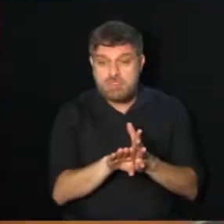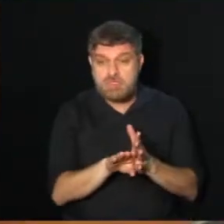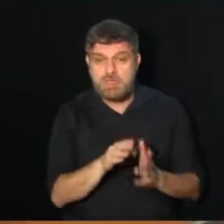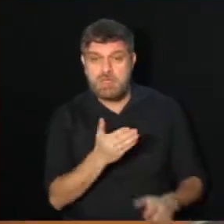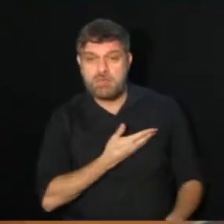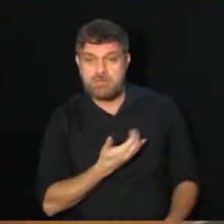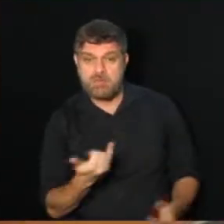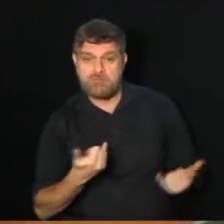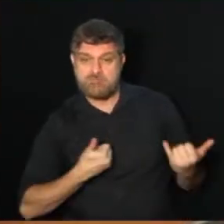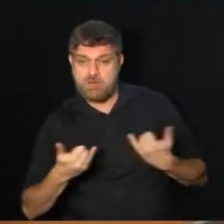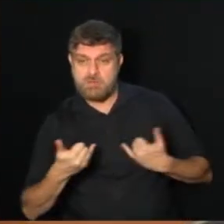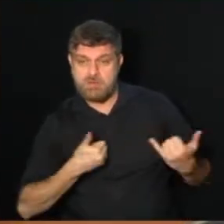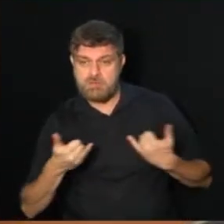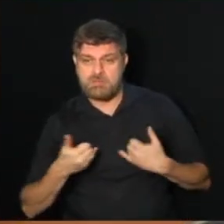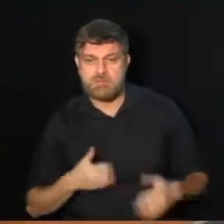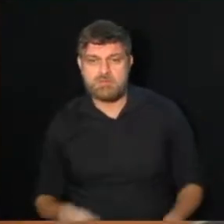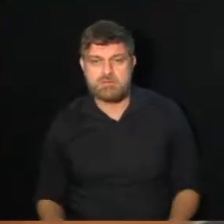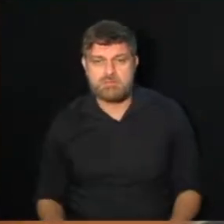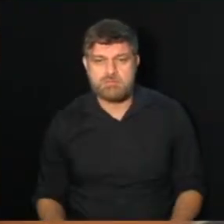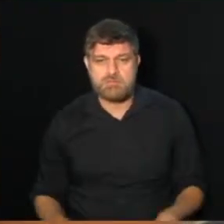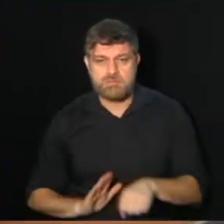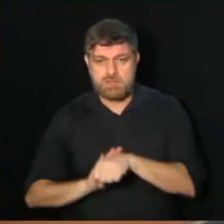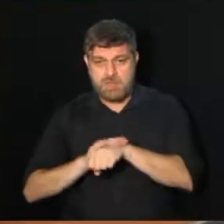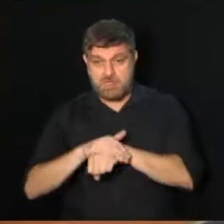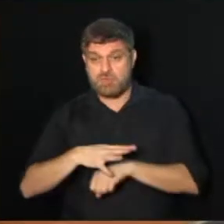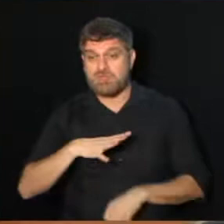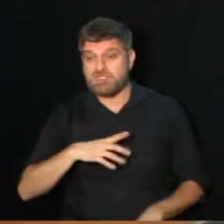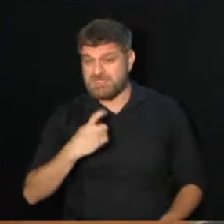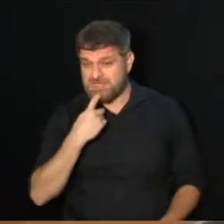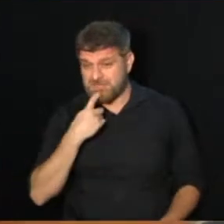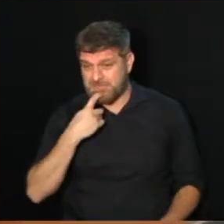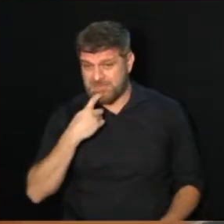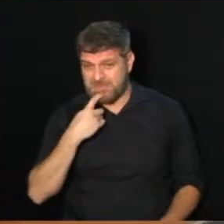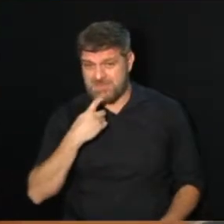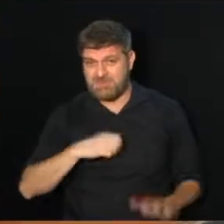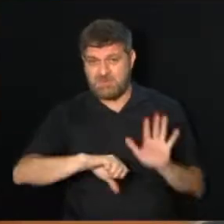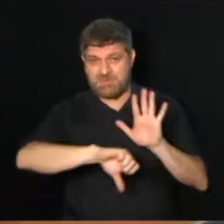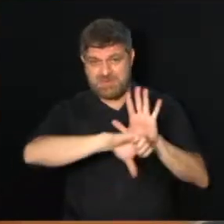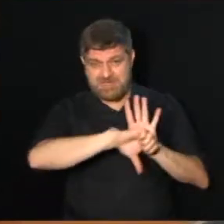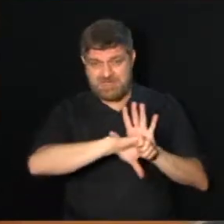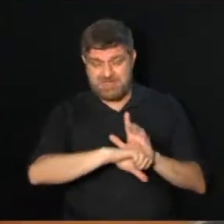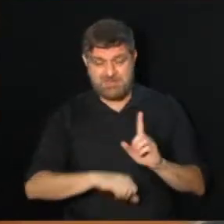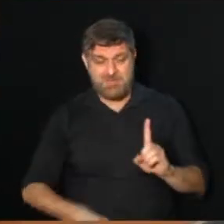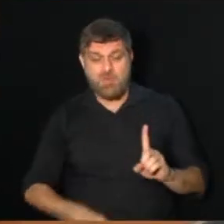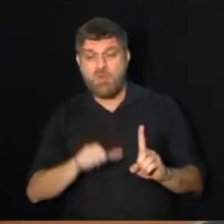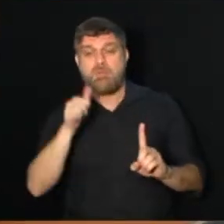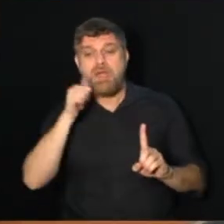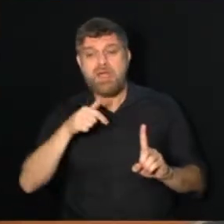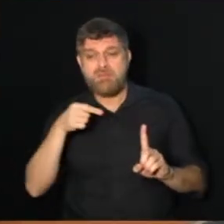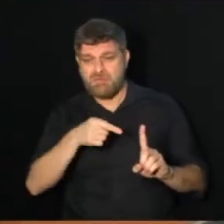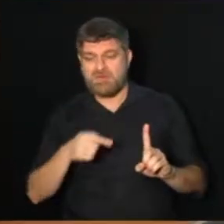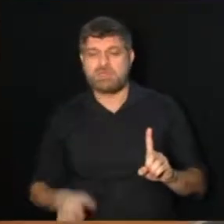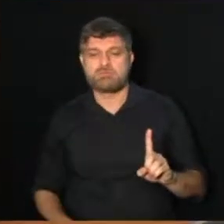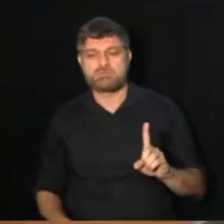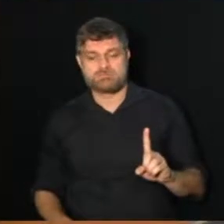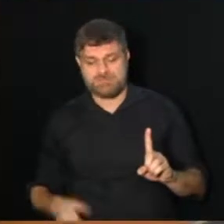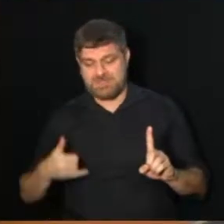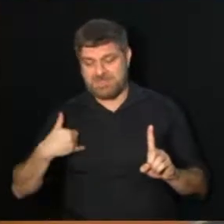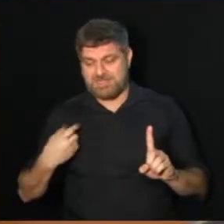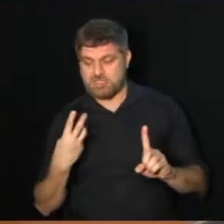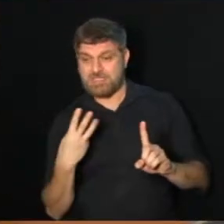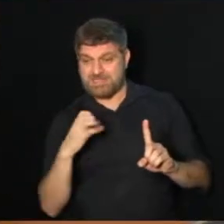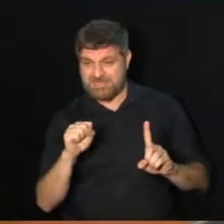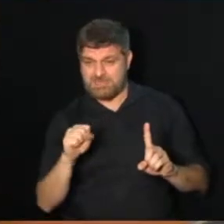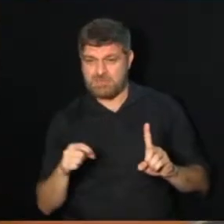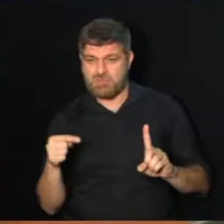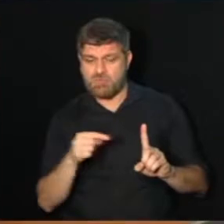hoje à noite teve um crime aqui na cidade de Campinas, né? Mais um caso de feminicídio. Uma moça de 38